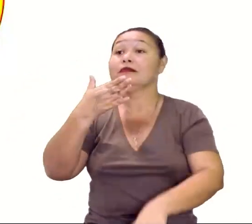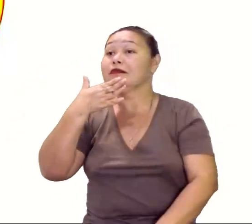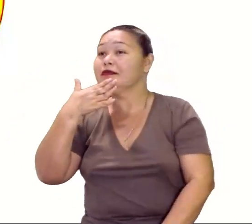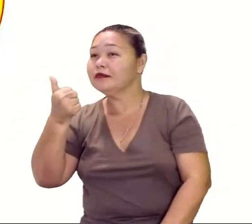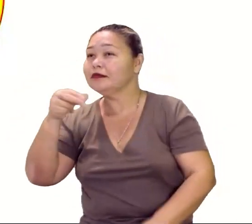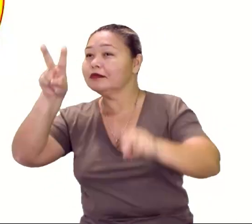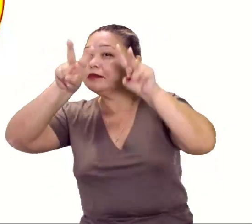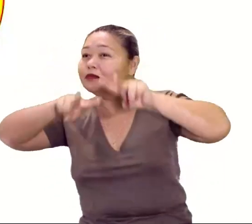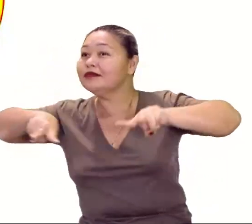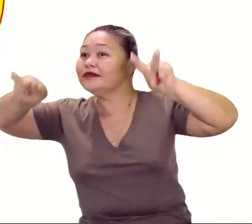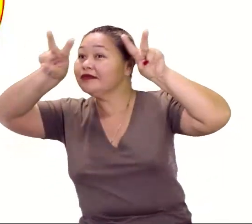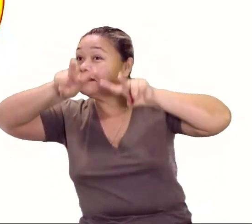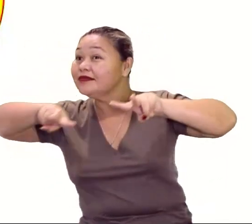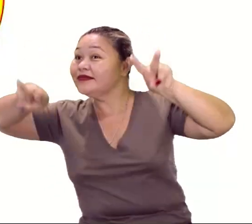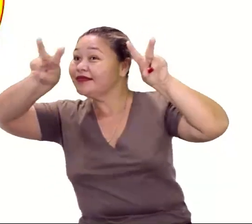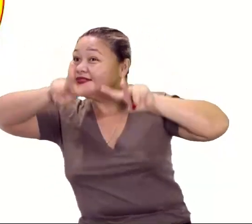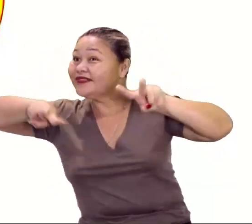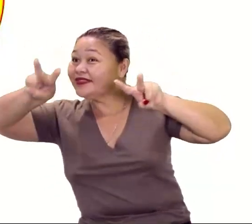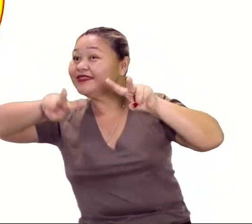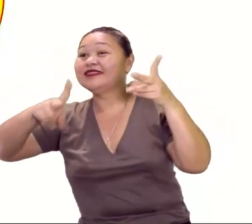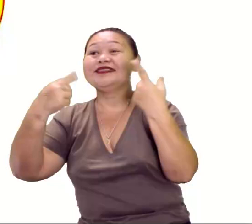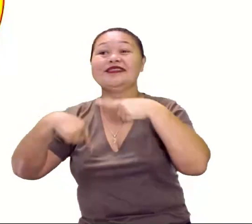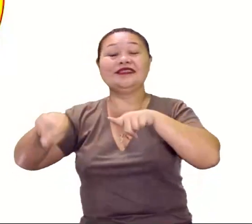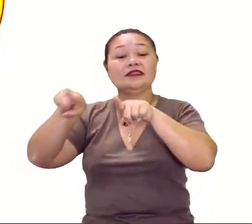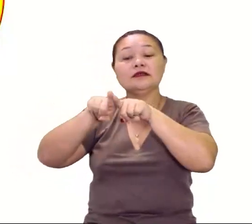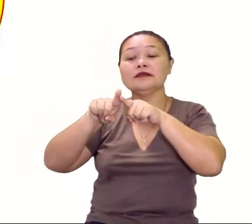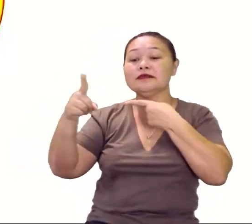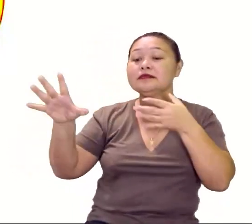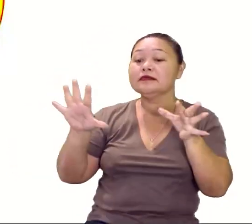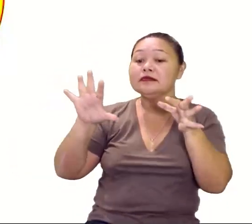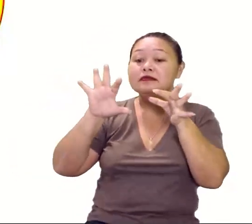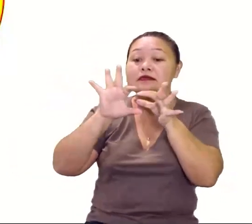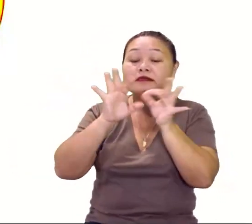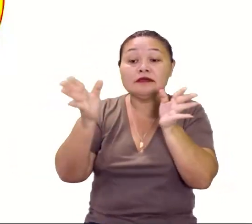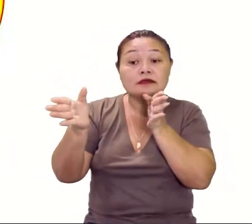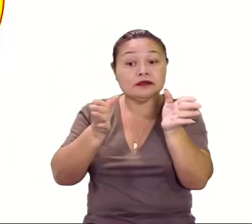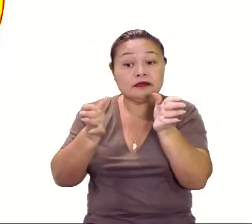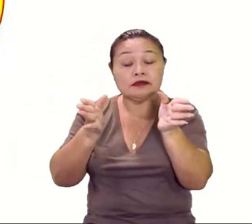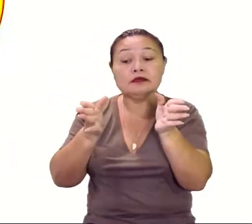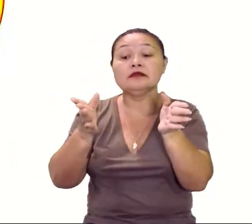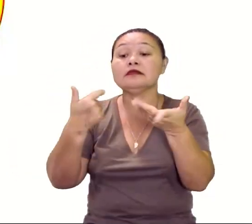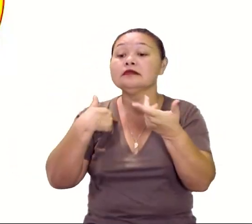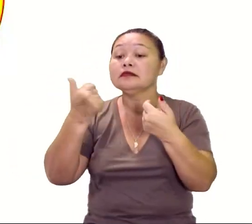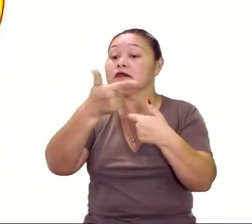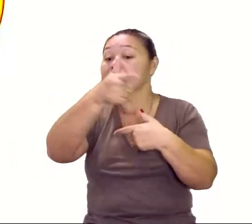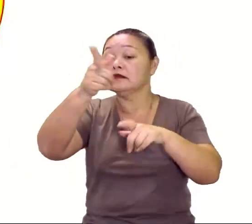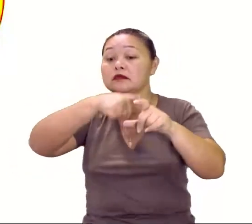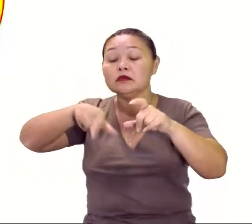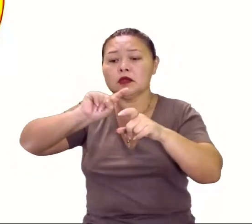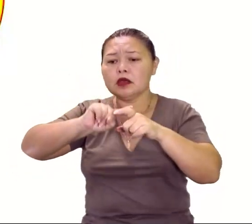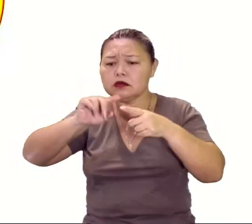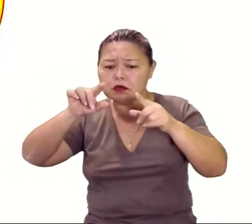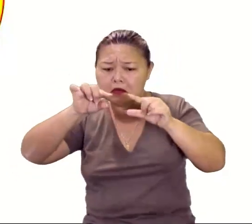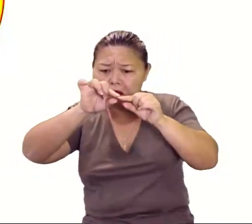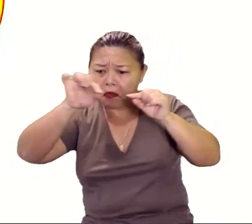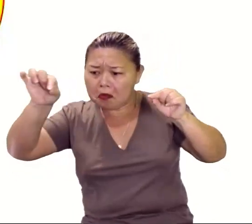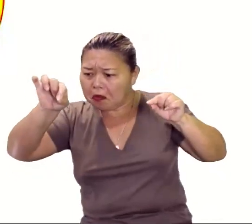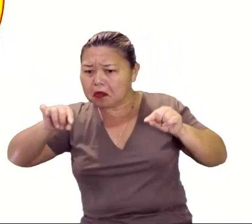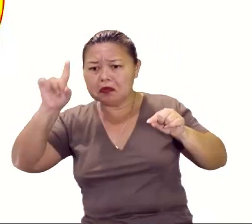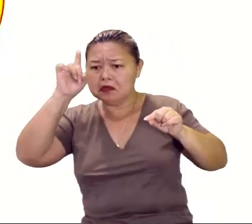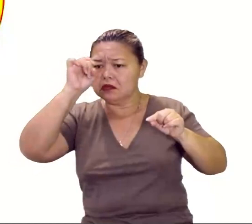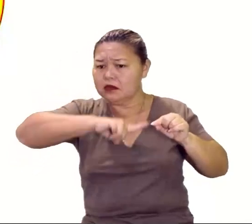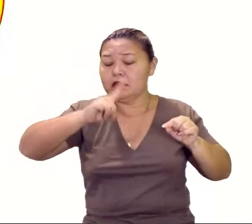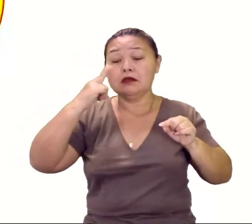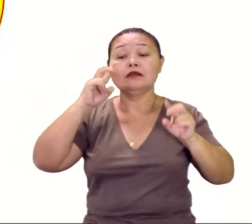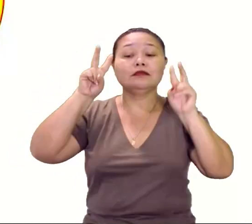melhor visualização com relação à interseção, né? Por conta das outras figuras serem pontas, ficarem mais difíceis